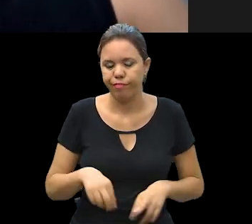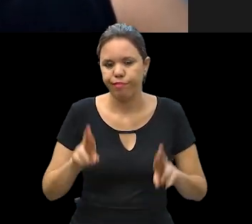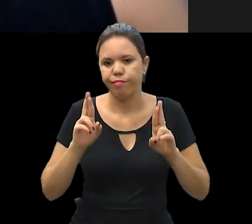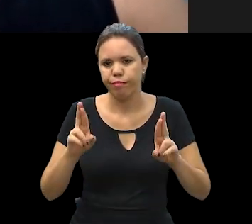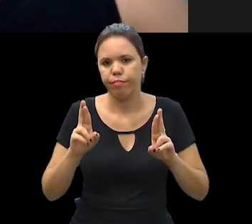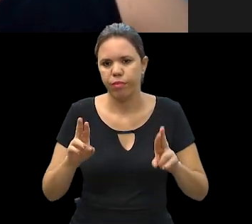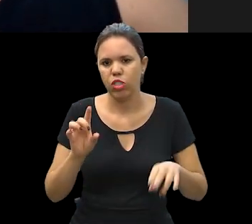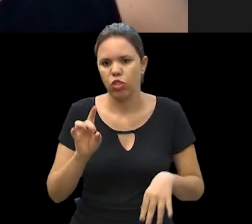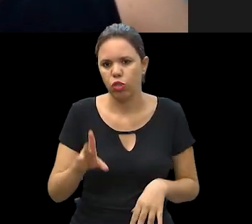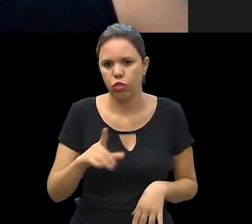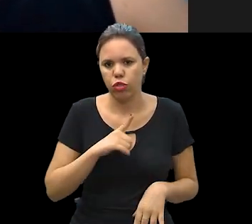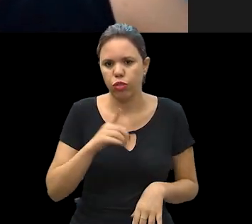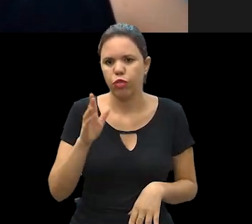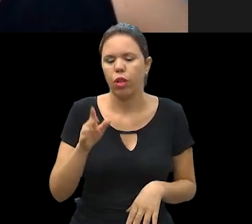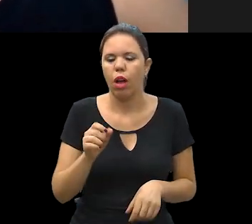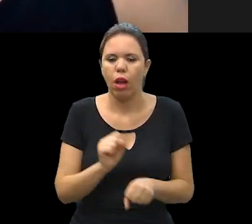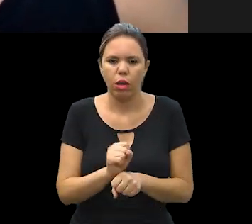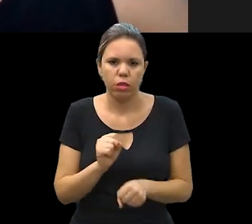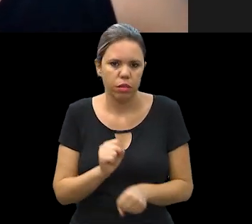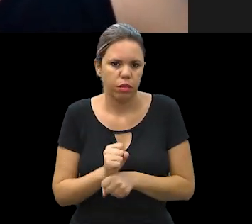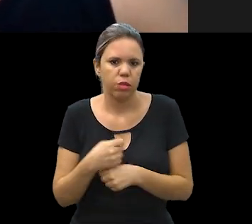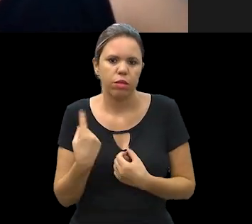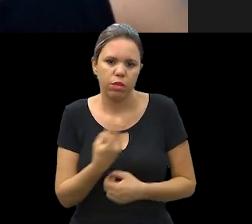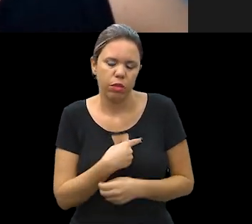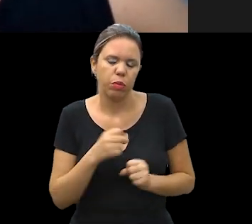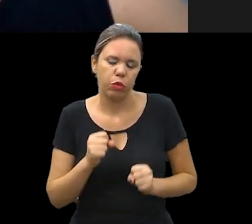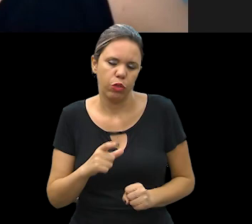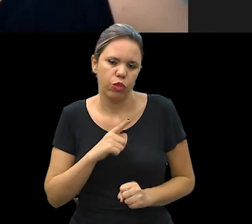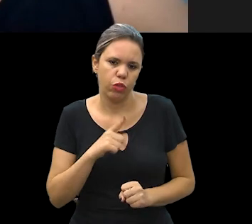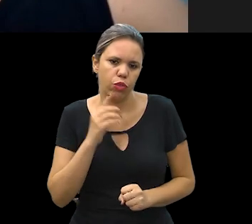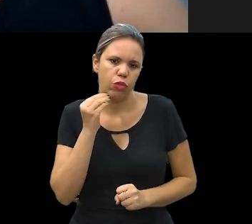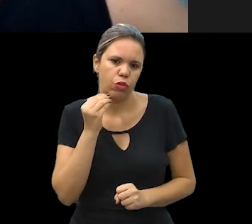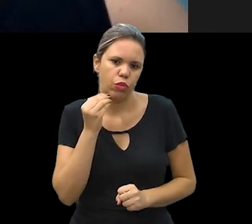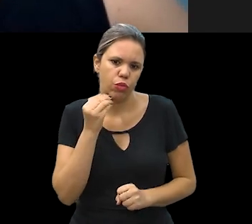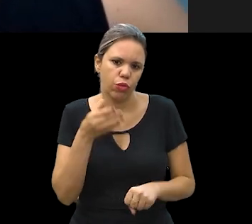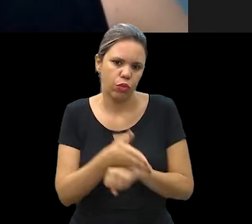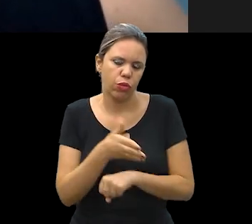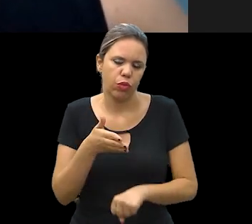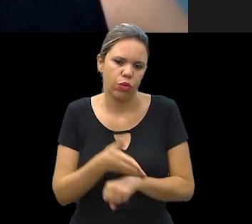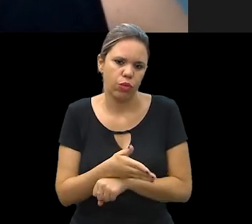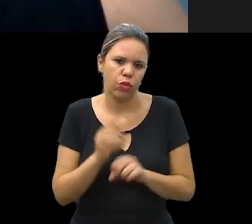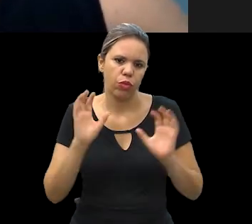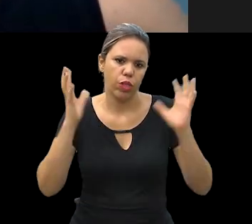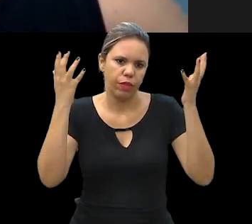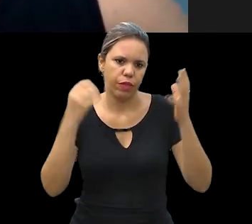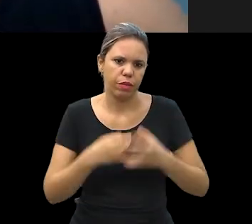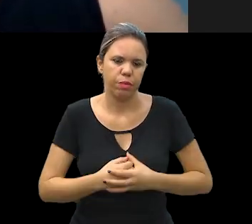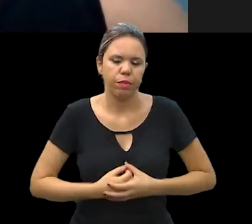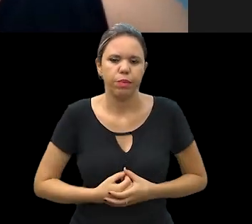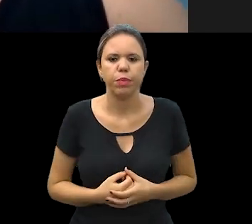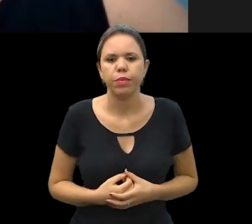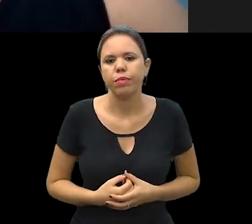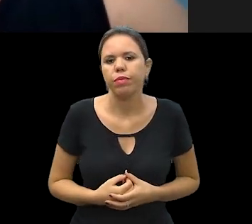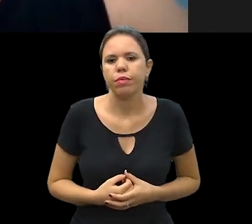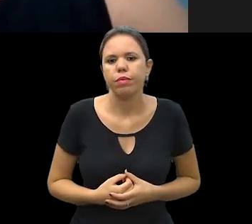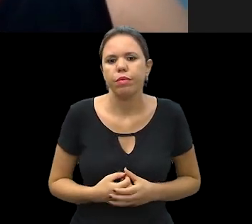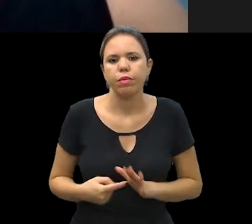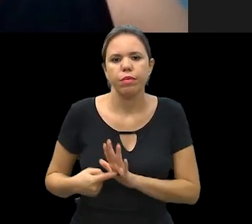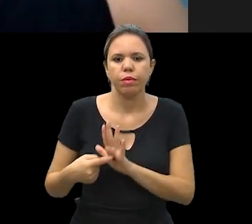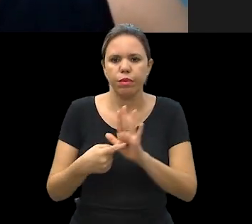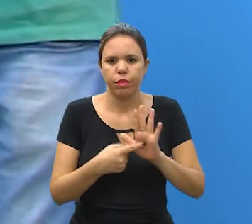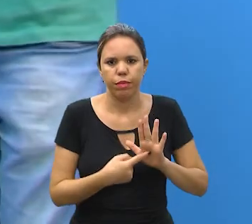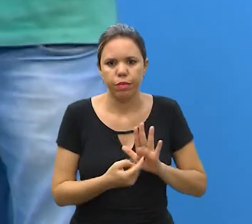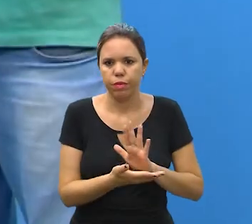E esperamos que só tenha adiado, né? E que a gente possa ainda ter a oportunidade de participar desse grande evento aí. Até